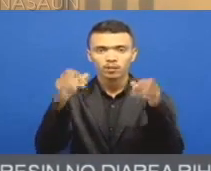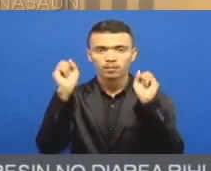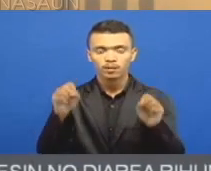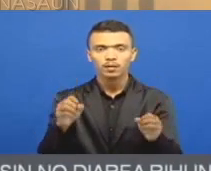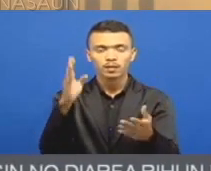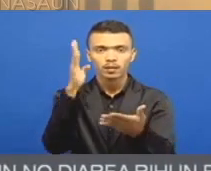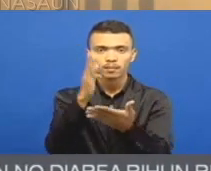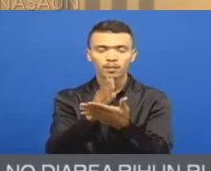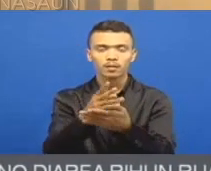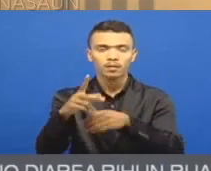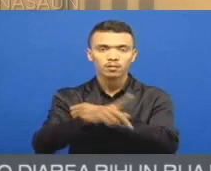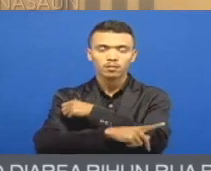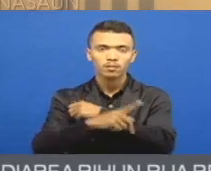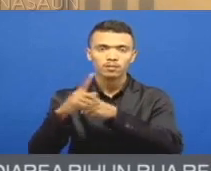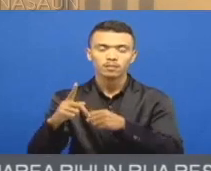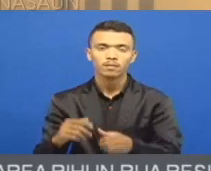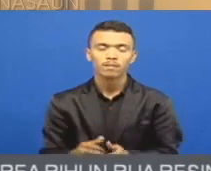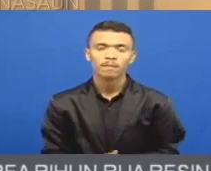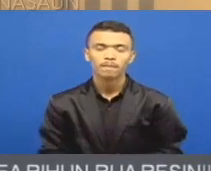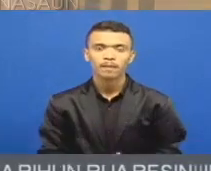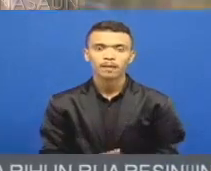evita nepotismo na corrupção.